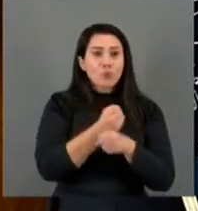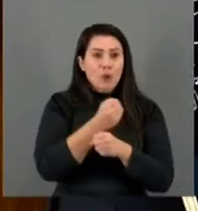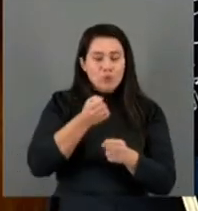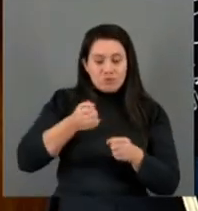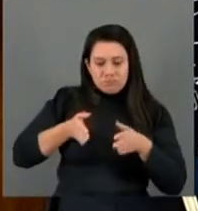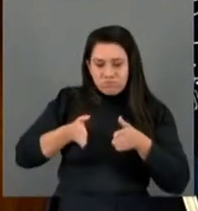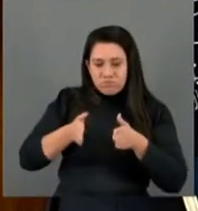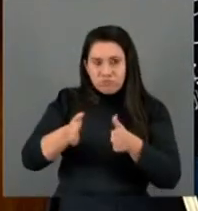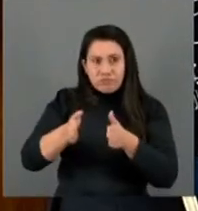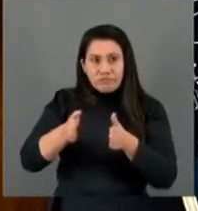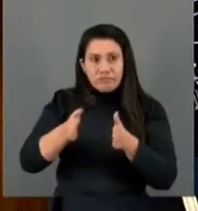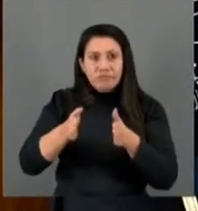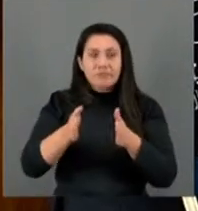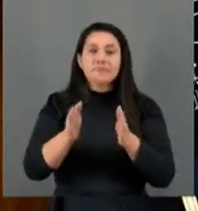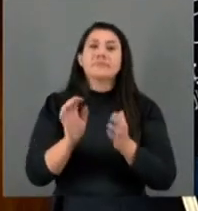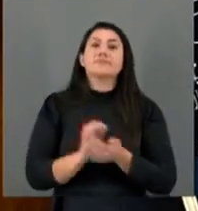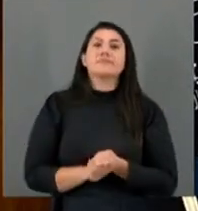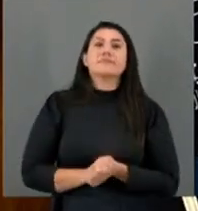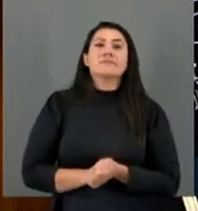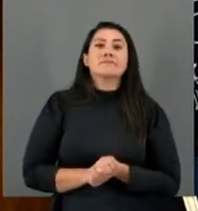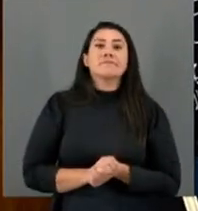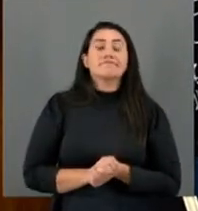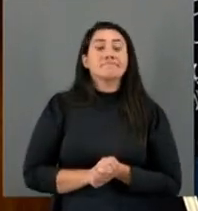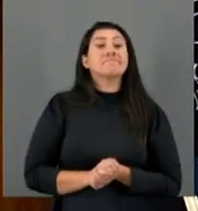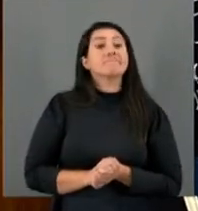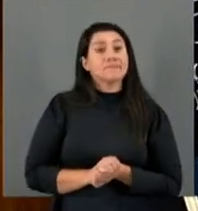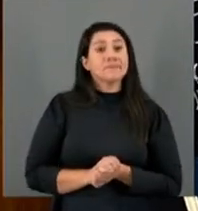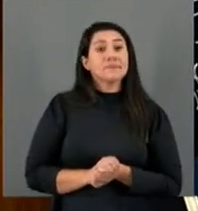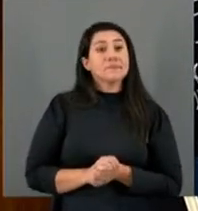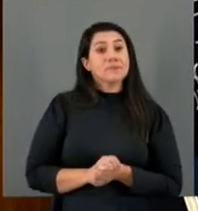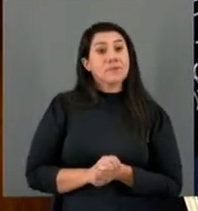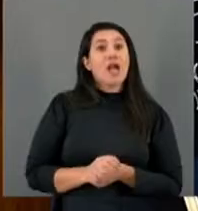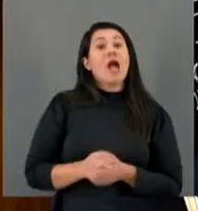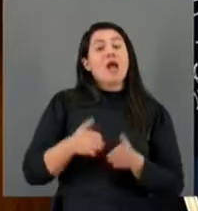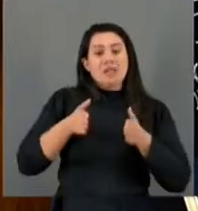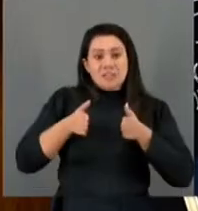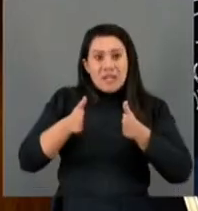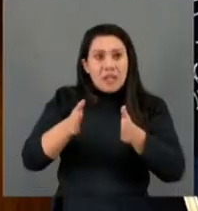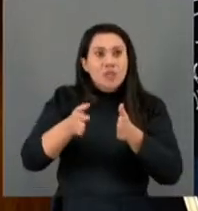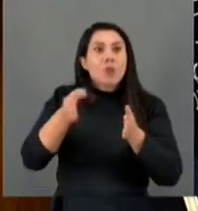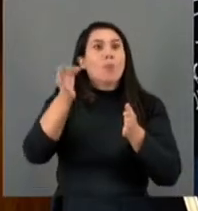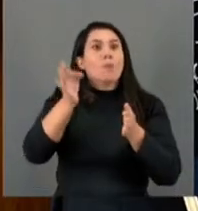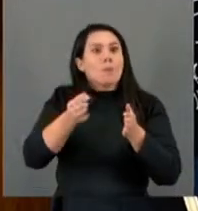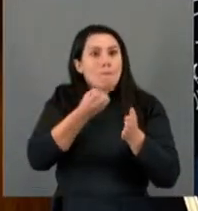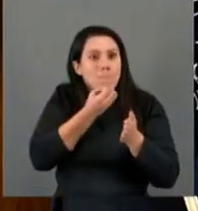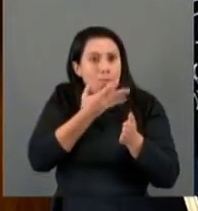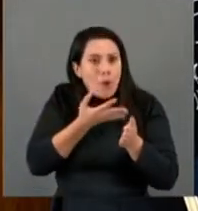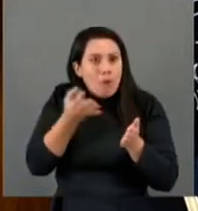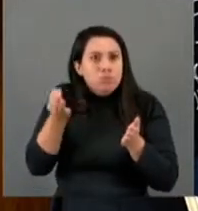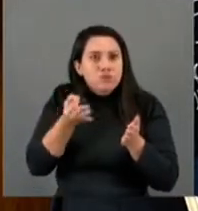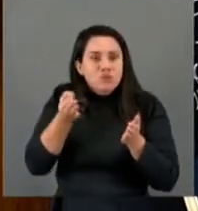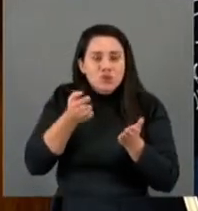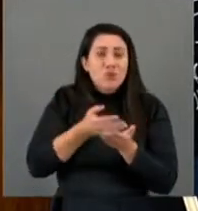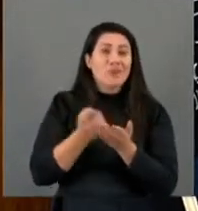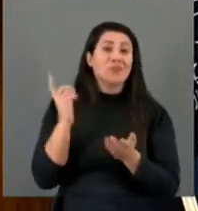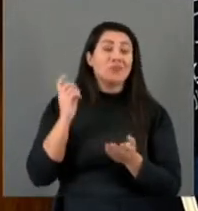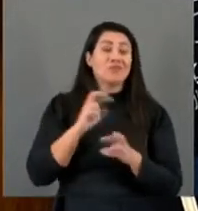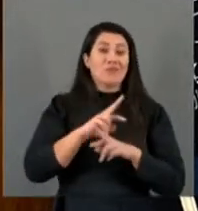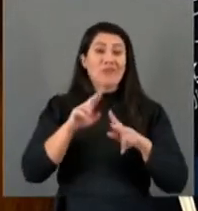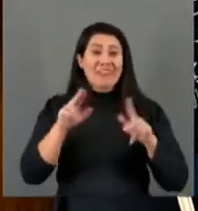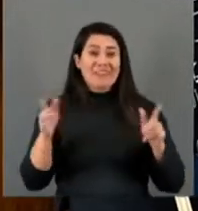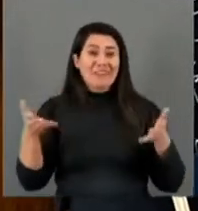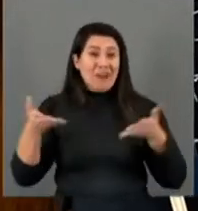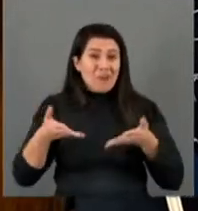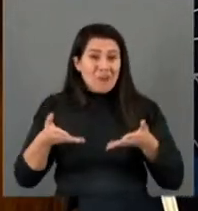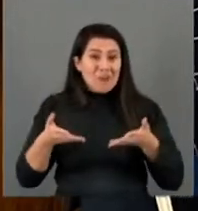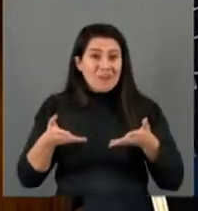estradas compatíveis com a necessidade dos tempos atuais. Estradas duplicadas, estradas em boas condições, bem diferente do que é, infelizmente, a